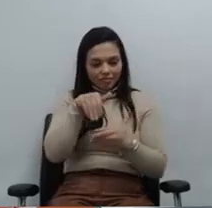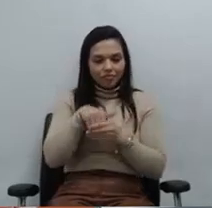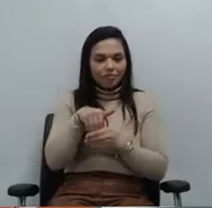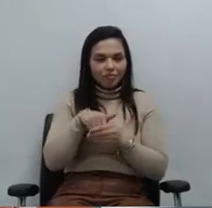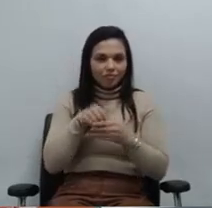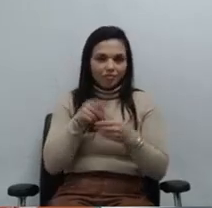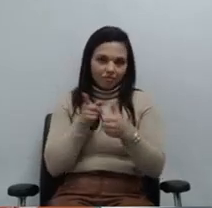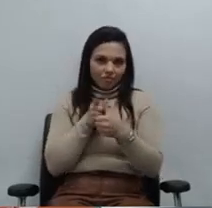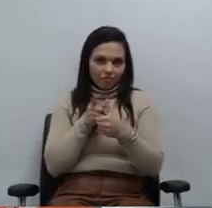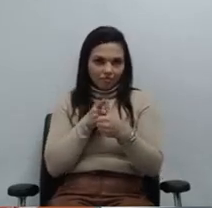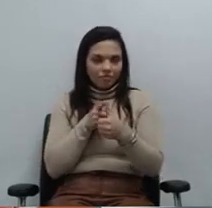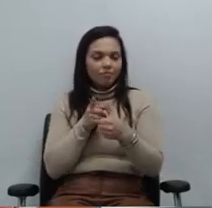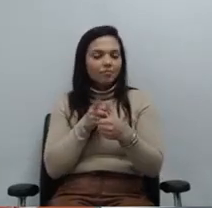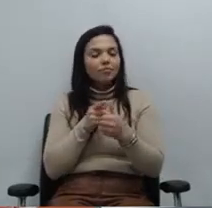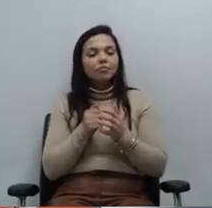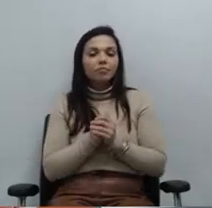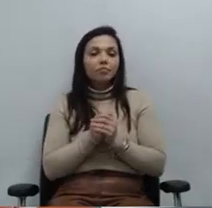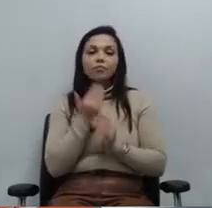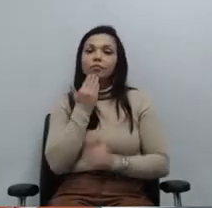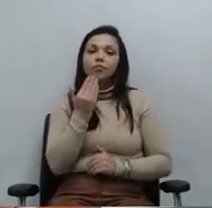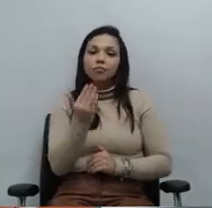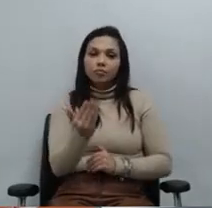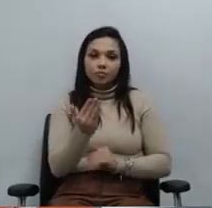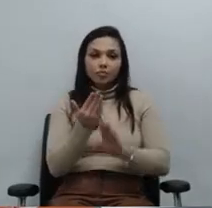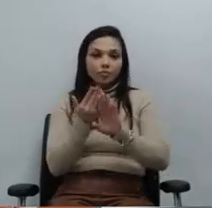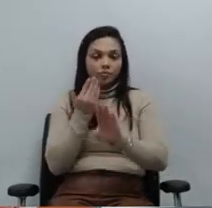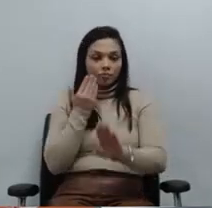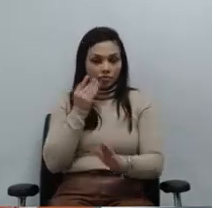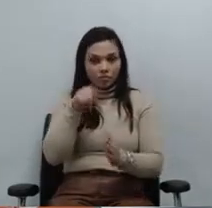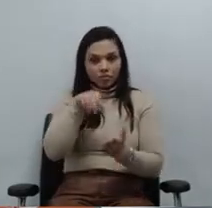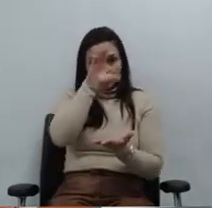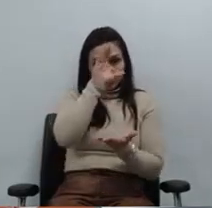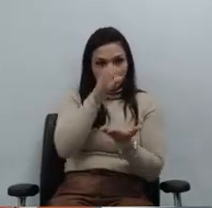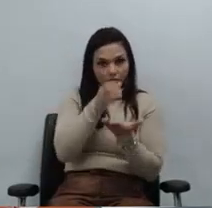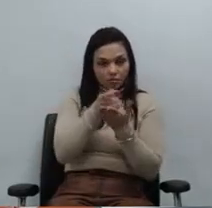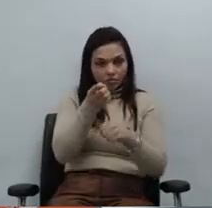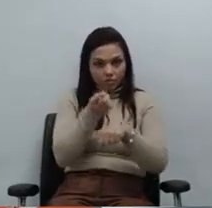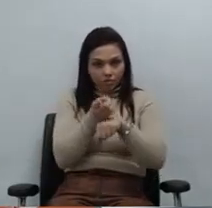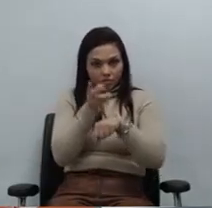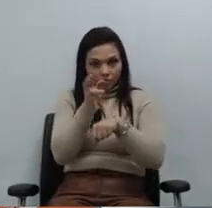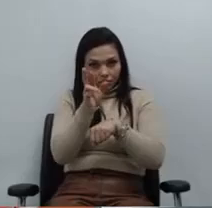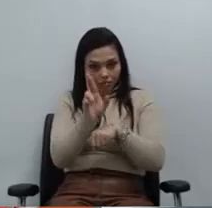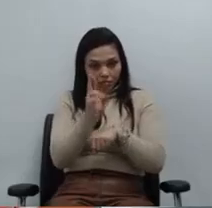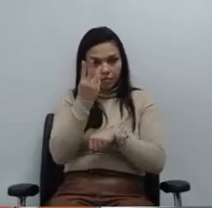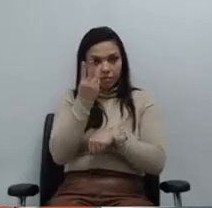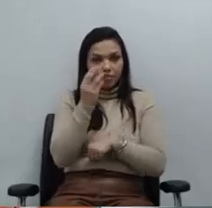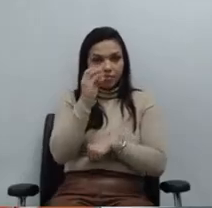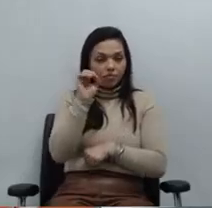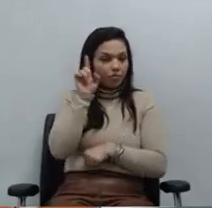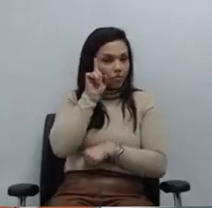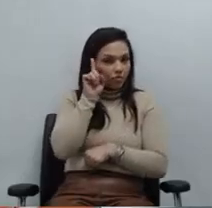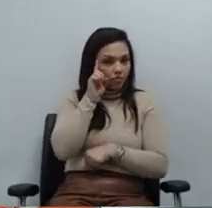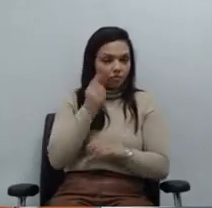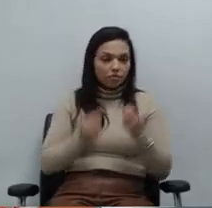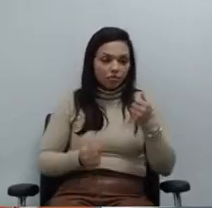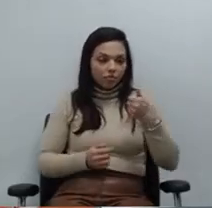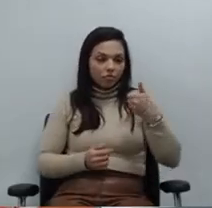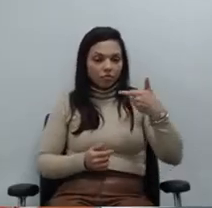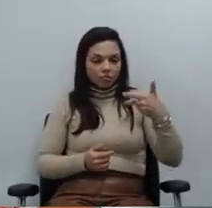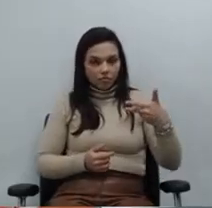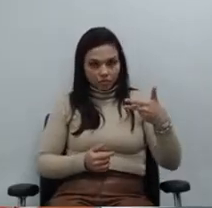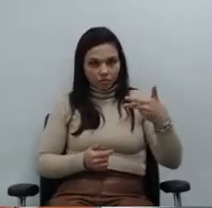conselheira. Trata-se de pedido de afastamento para elaboração de tese de doutorado pelo período aqui de 30 dias, a contar de 13 de agosto até